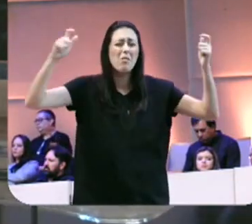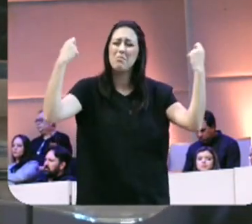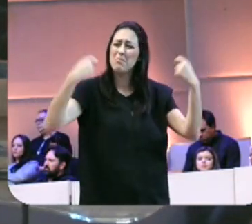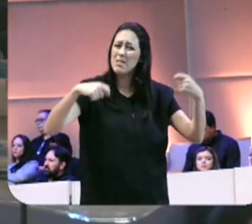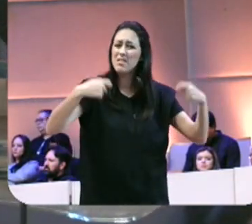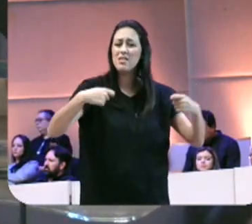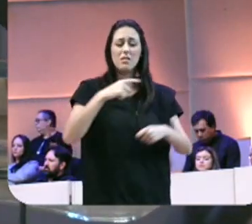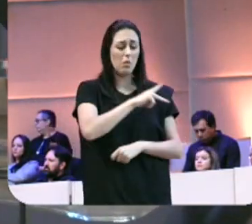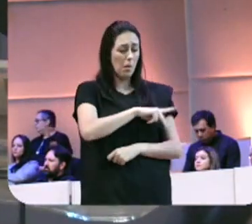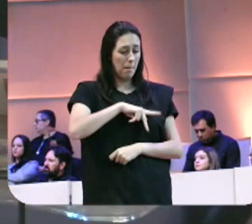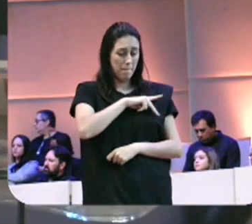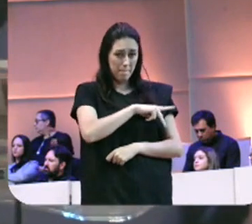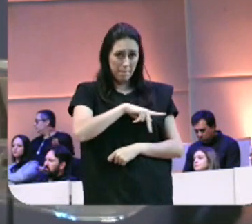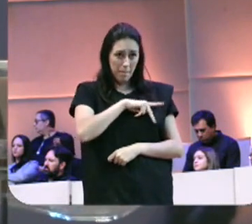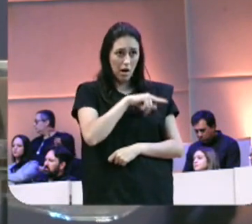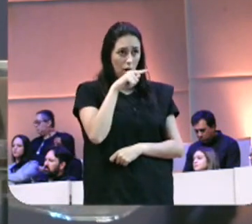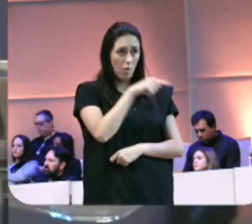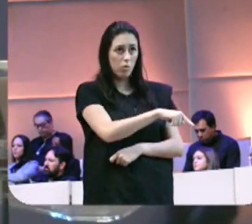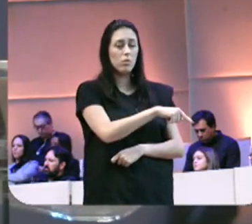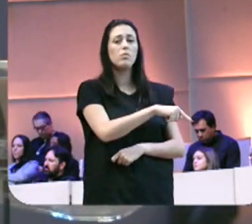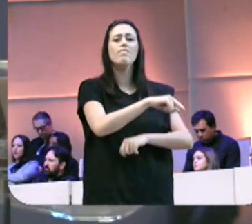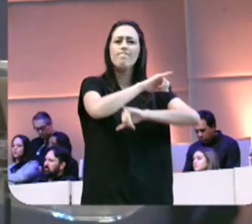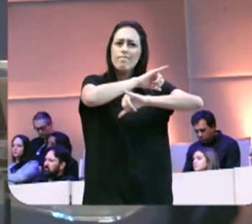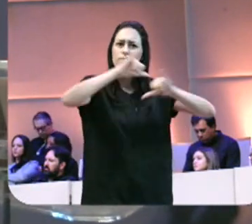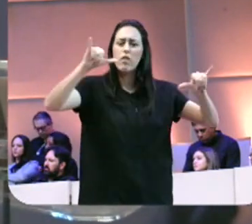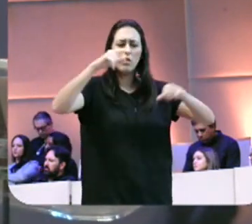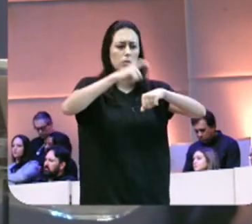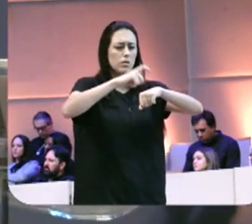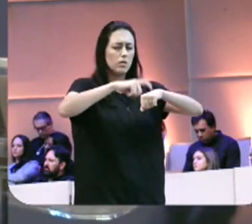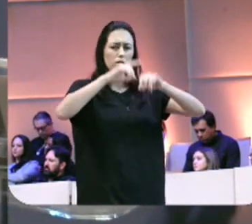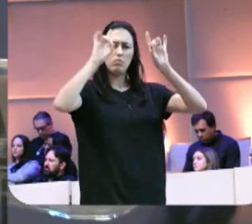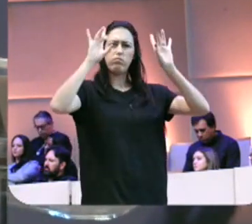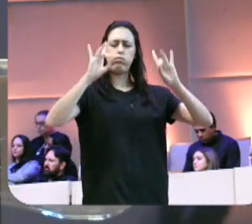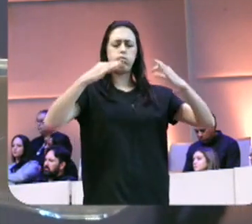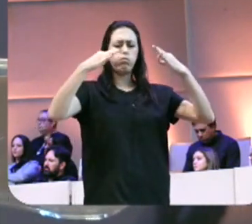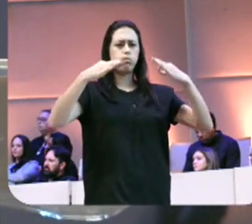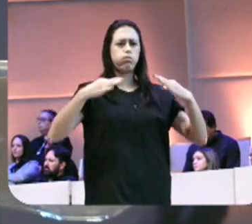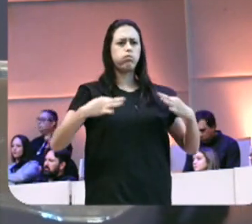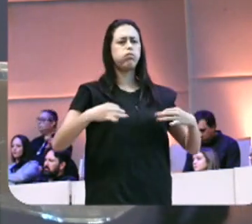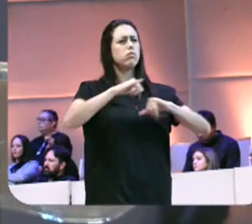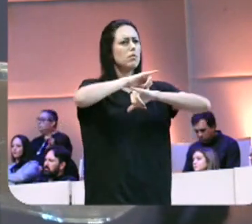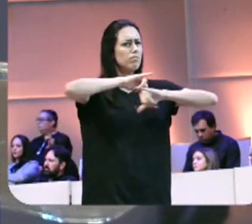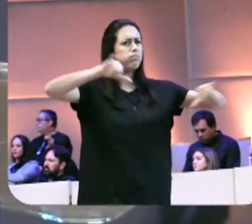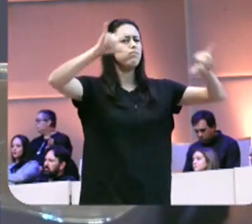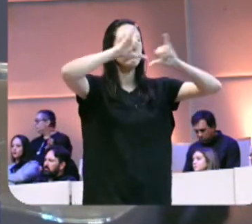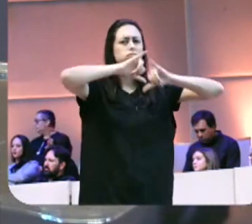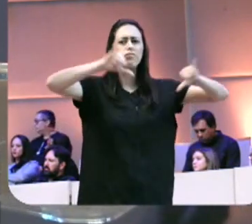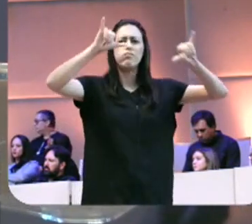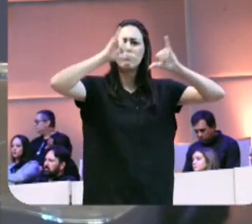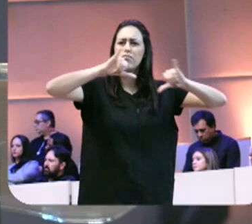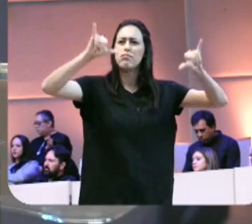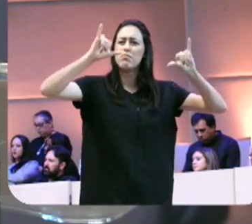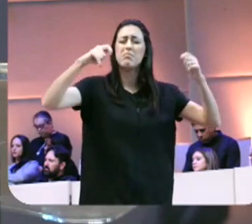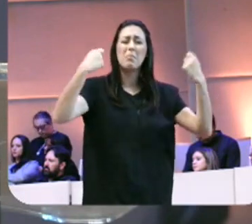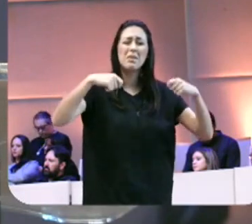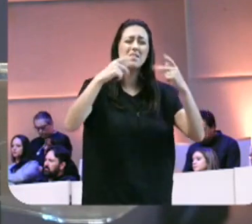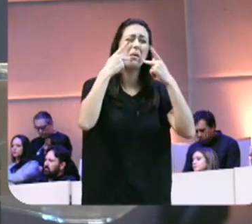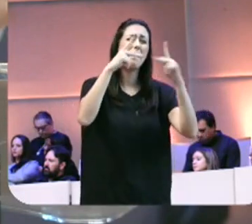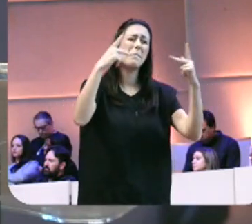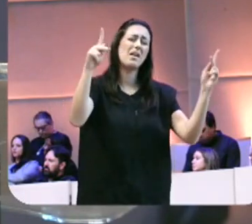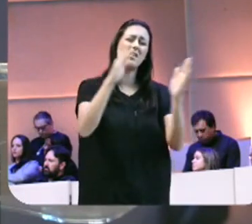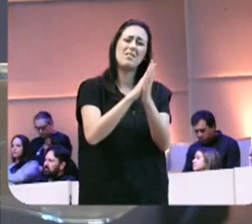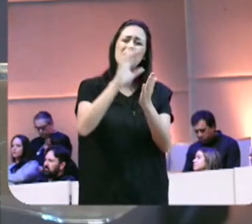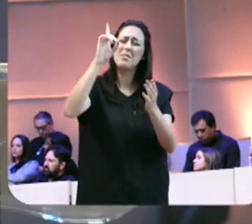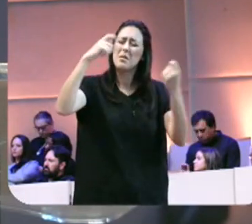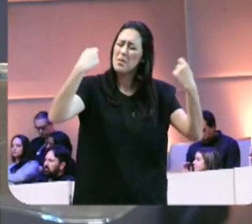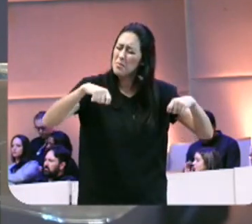que o apóstolo Paulo faz todo um ambiente solene para dar essa instrução, esse imperativo: pregue a palavra de Deus, tempo